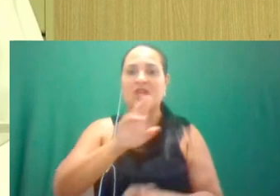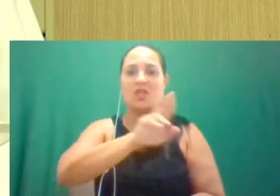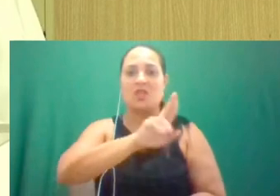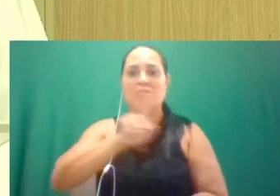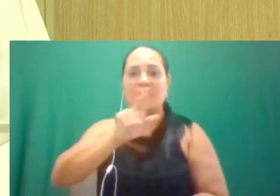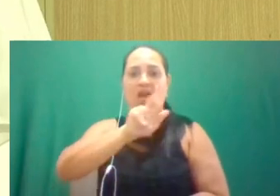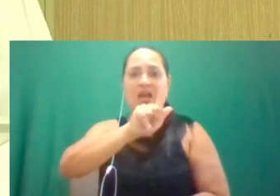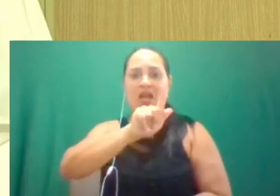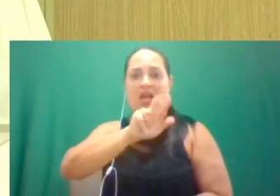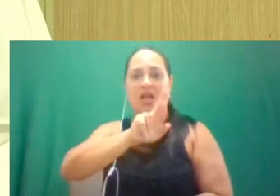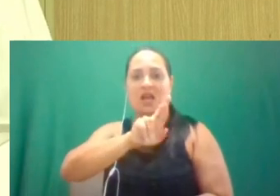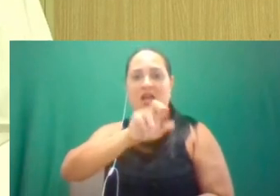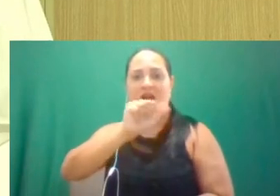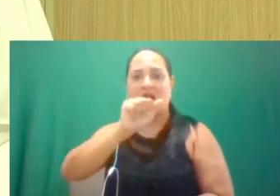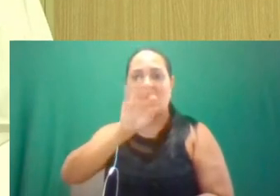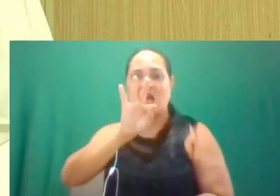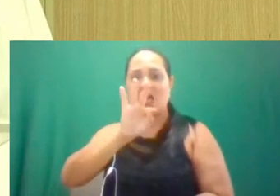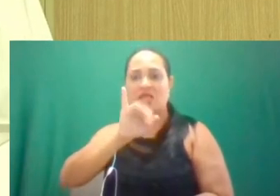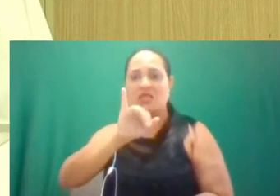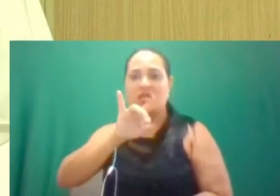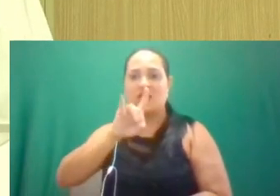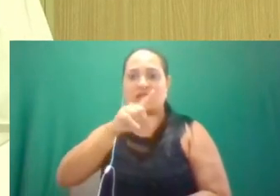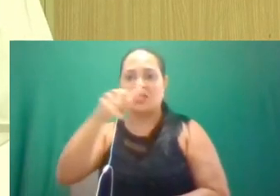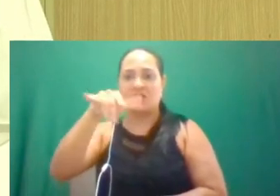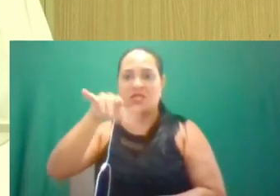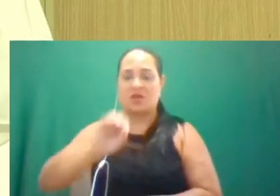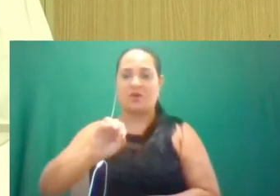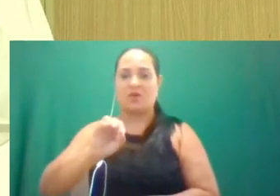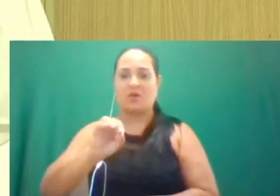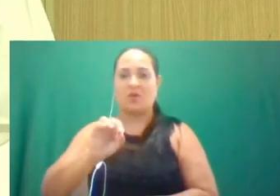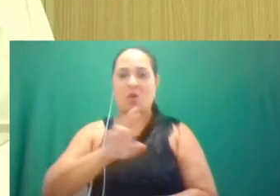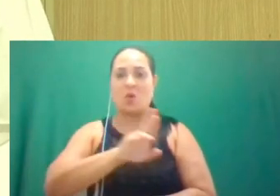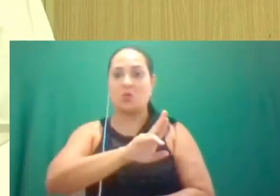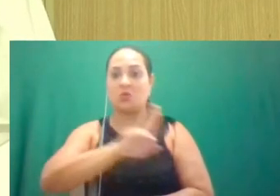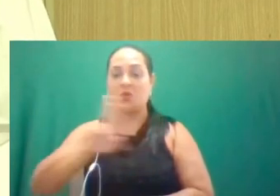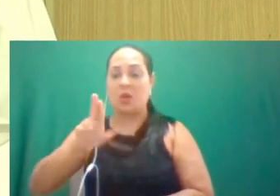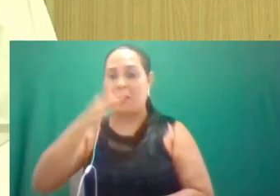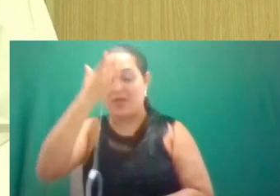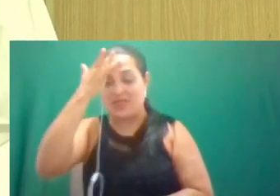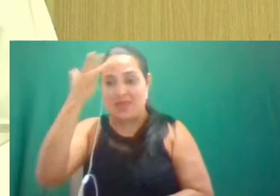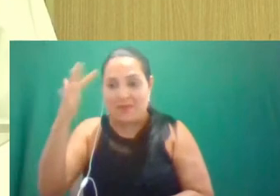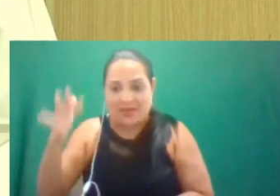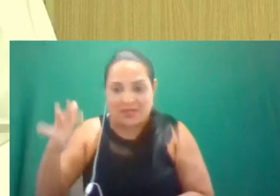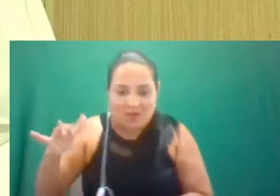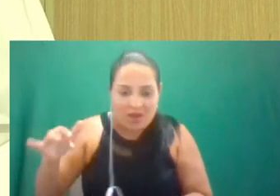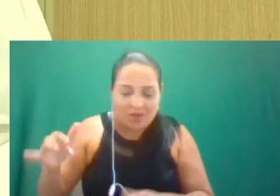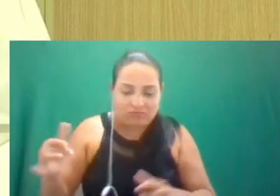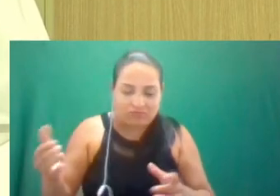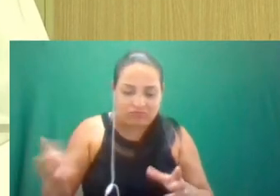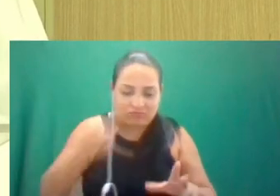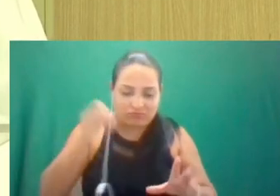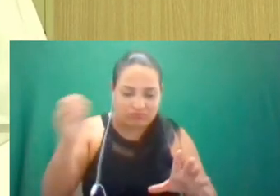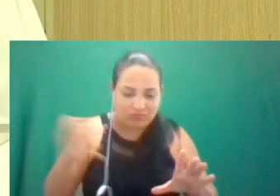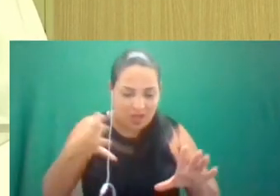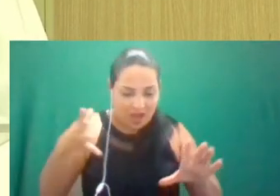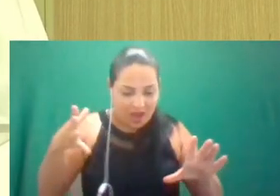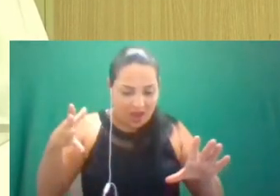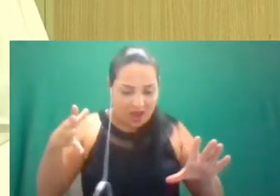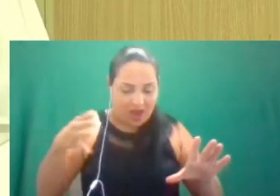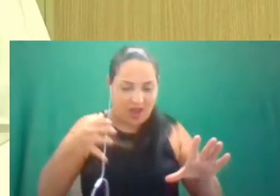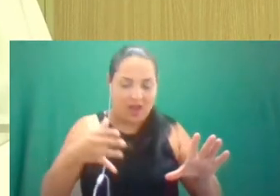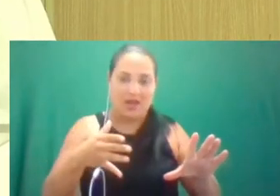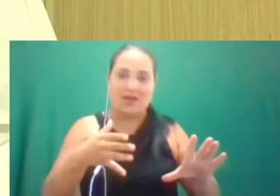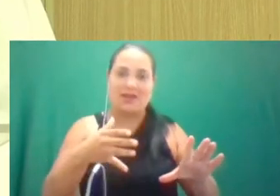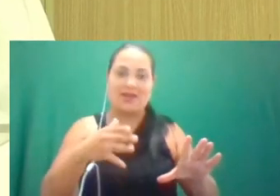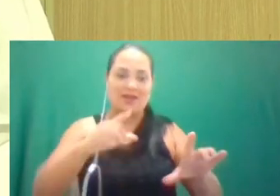coração de vocês. Façam isso com aqueles que estão ao seu lado agora, ou, se não tiver, ligue para essas pessoas após a